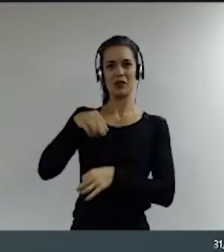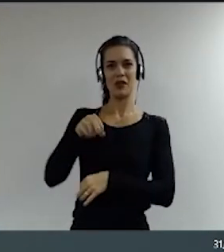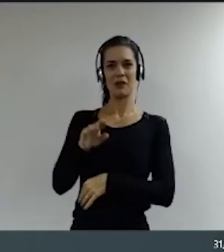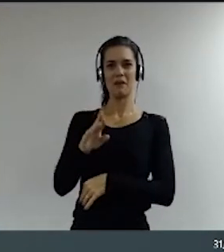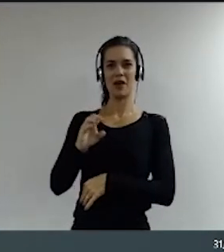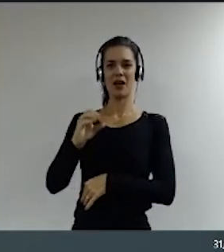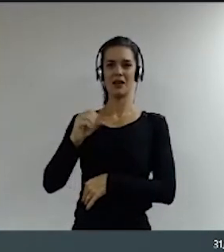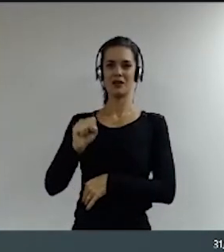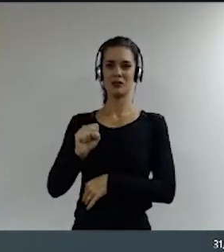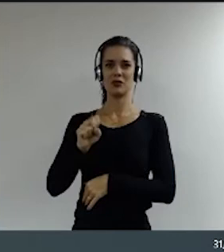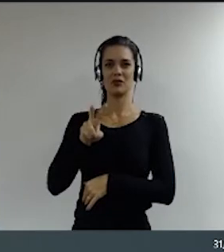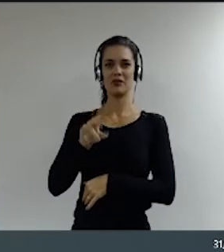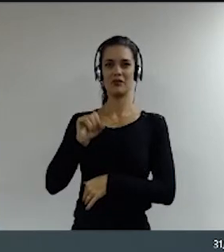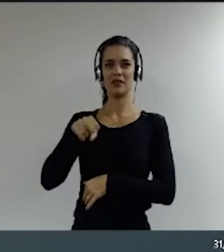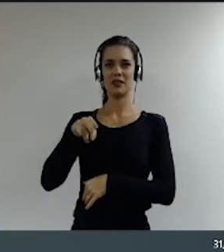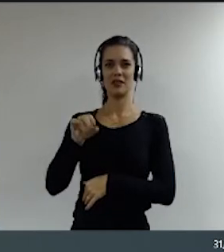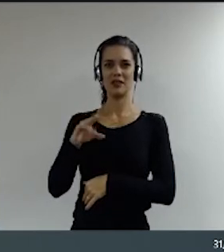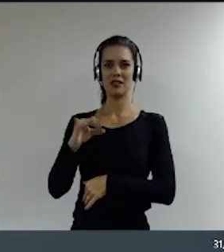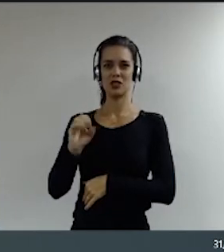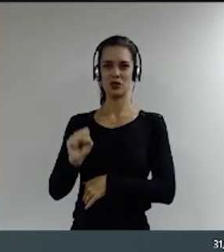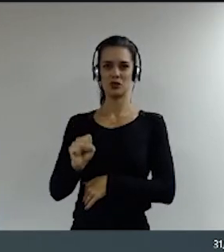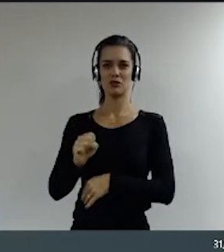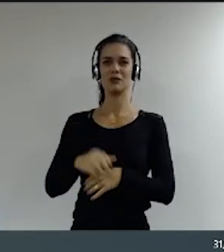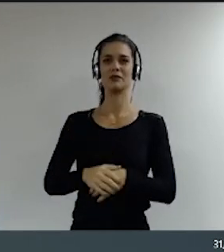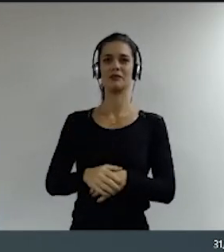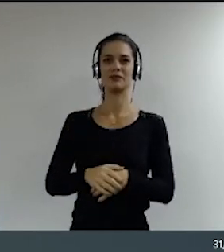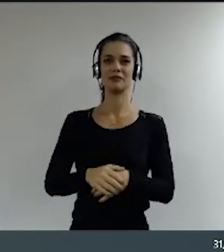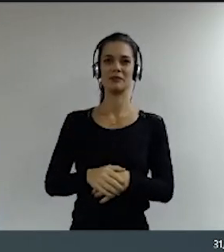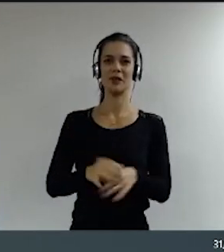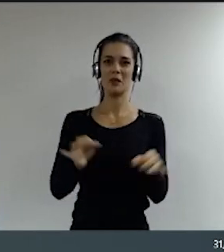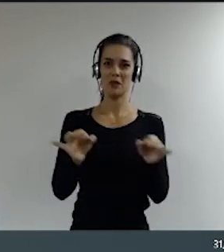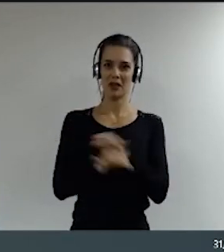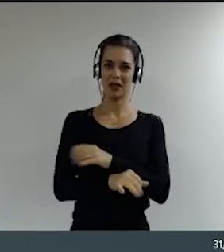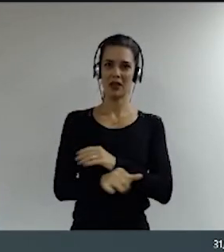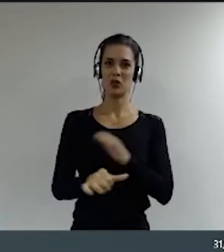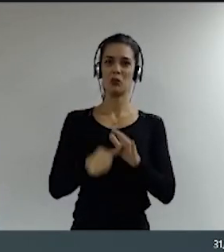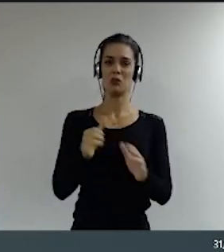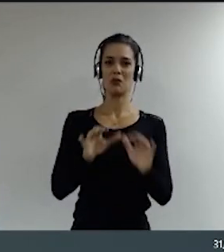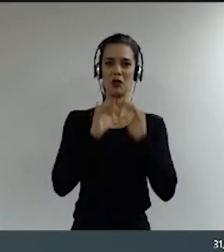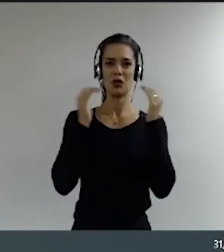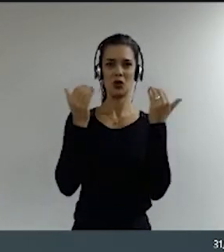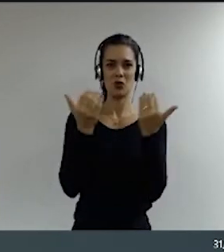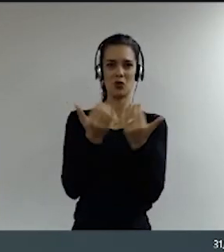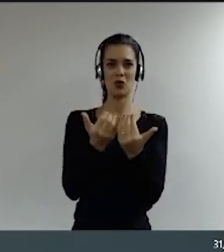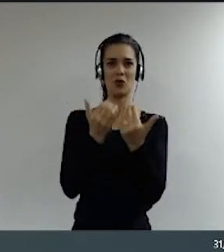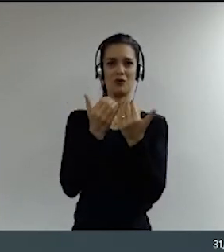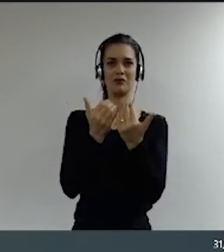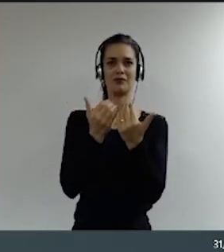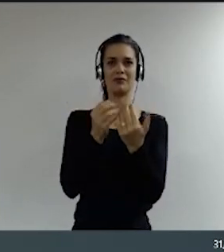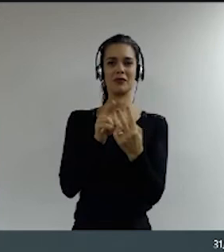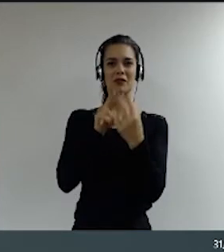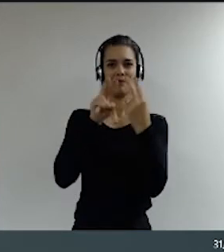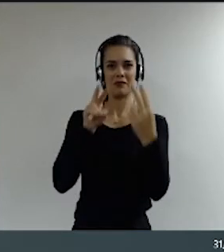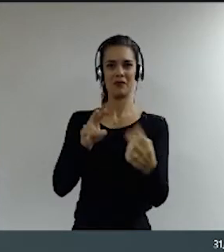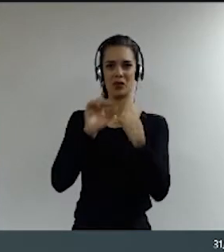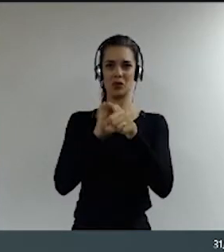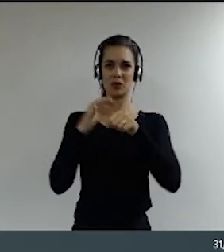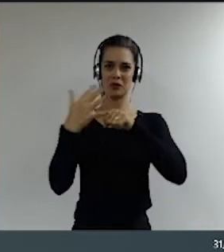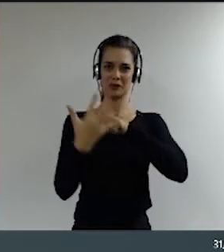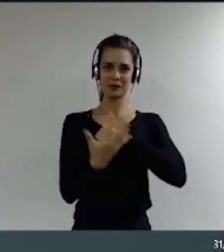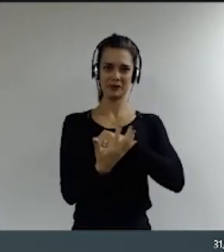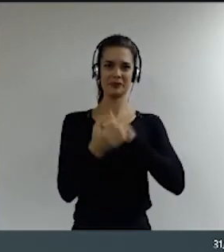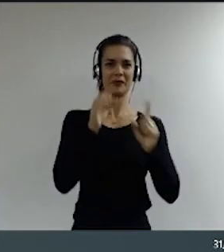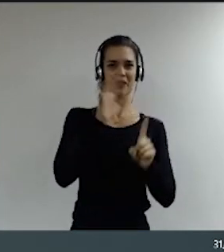Marcos Vinícius Jardim. Para encerramento do primeiro Congresso de Covid-19,